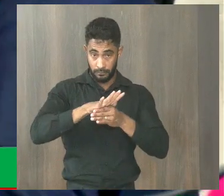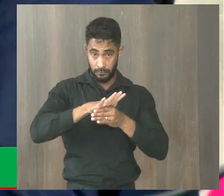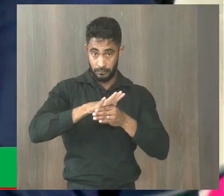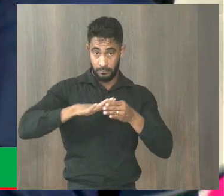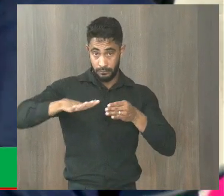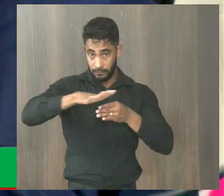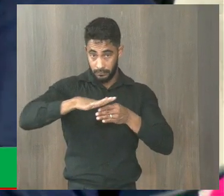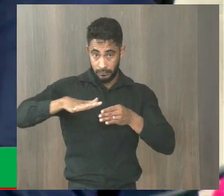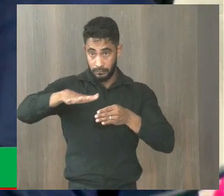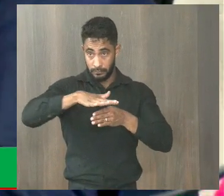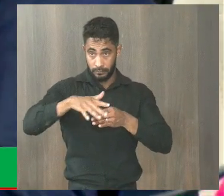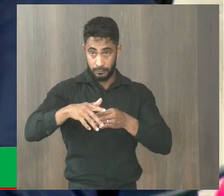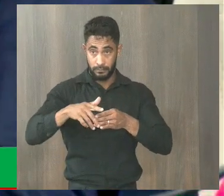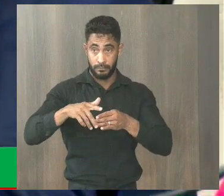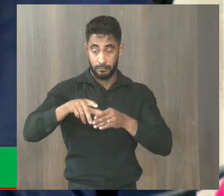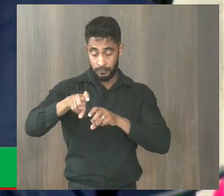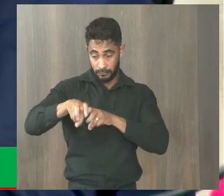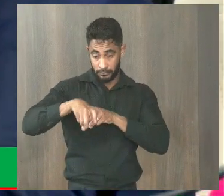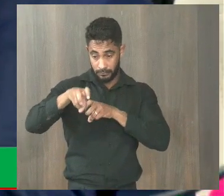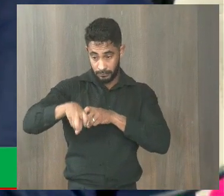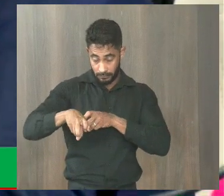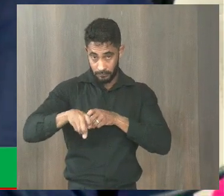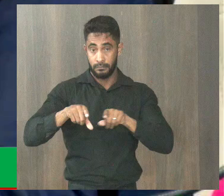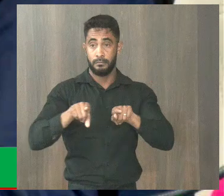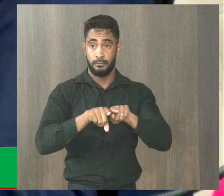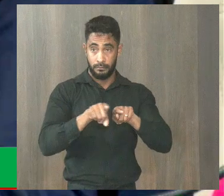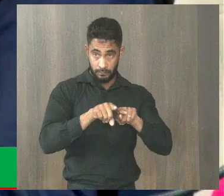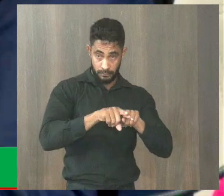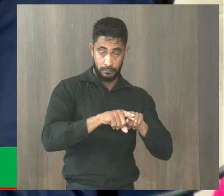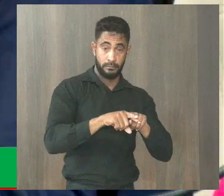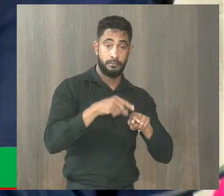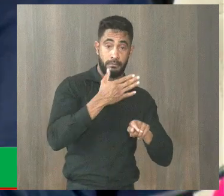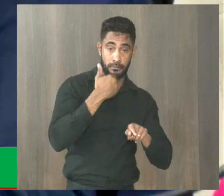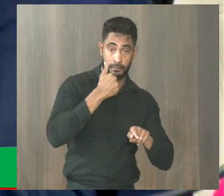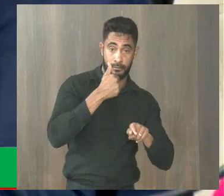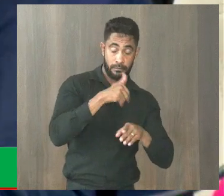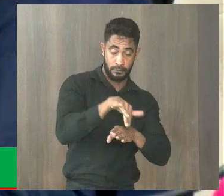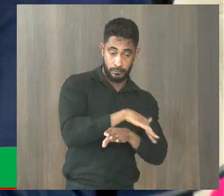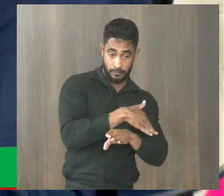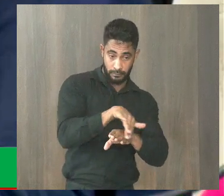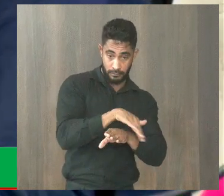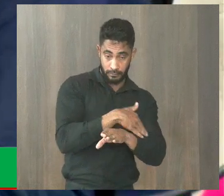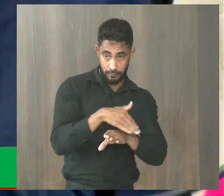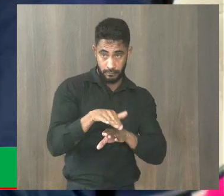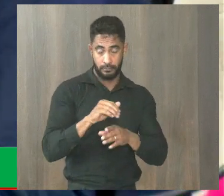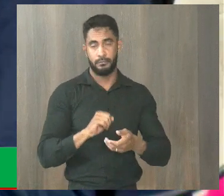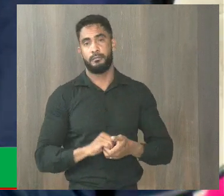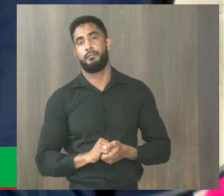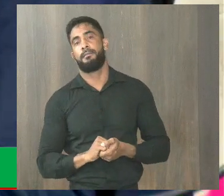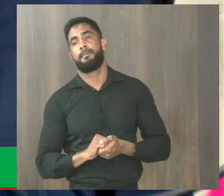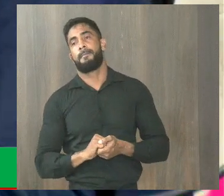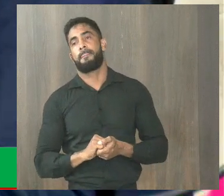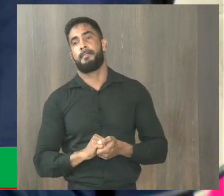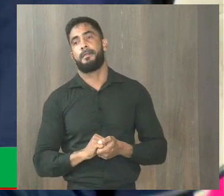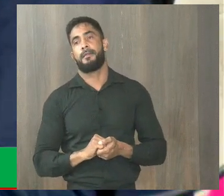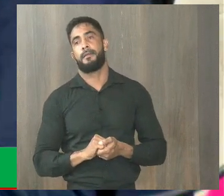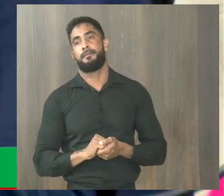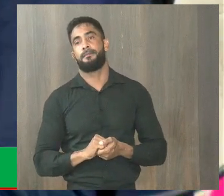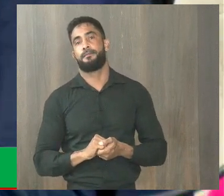de melhoramento na zona rural e a primeira etapa também do melhoramento na zona urbana.